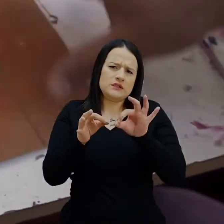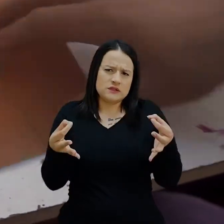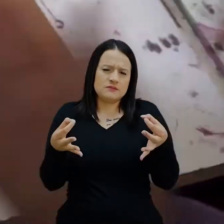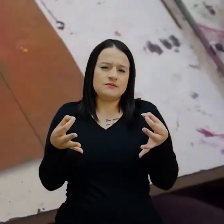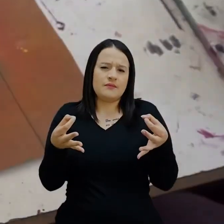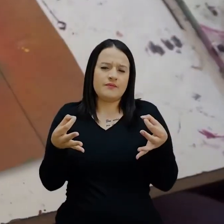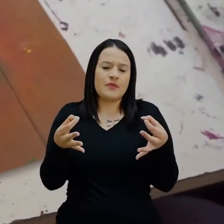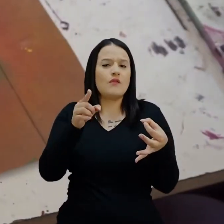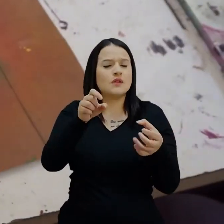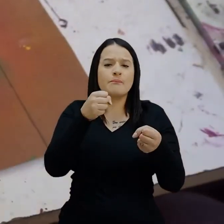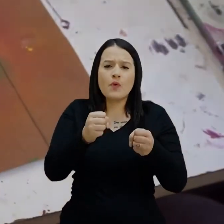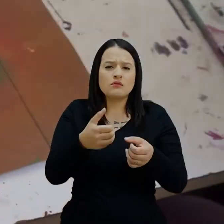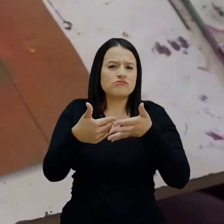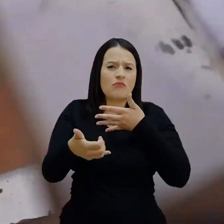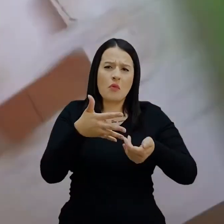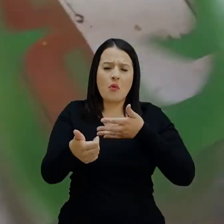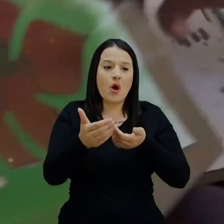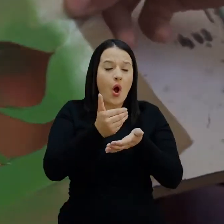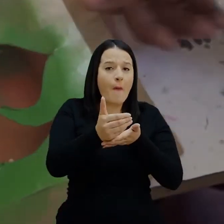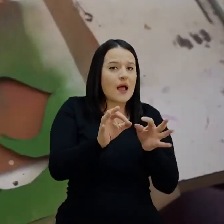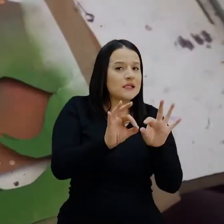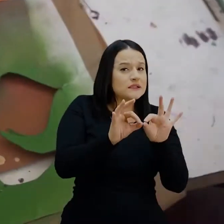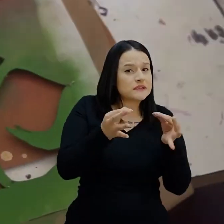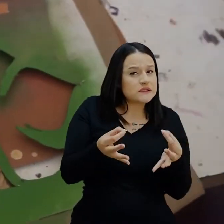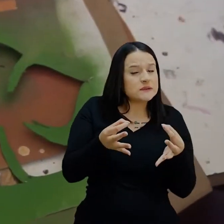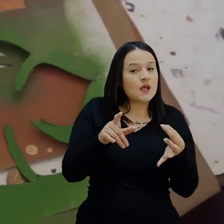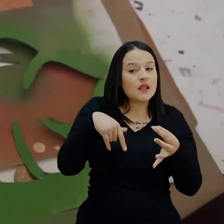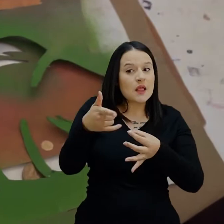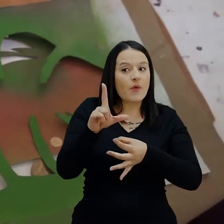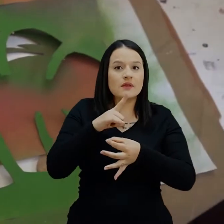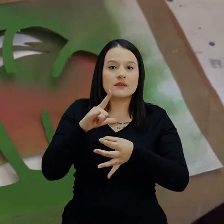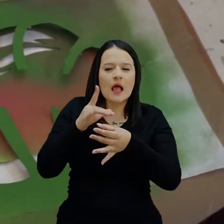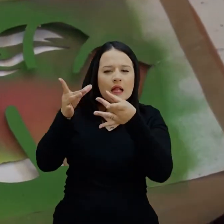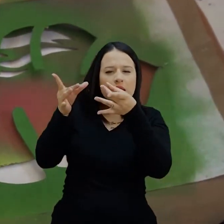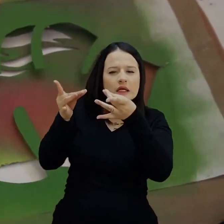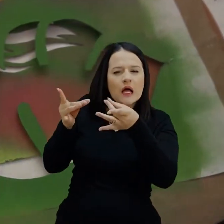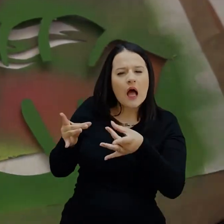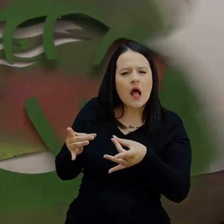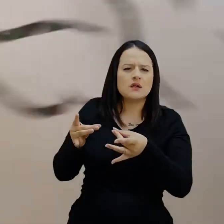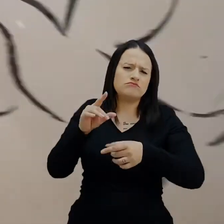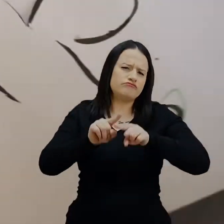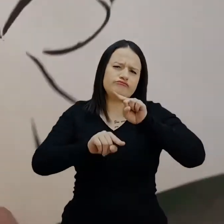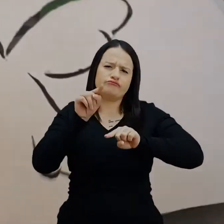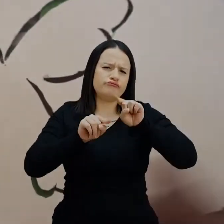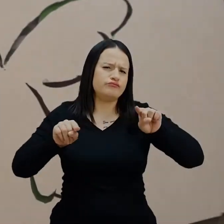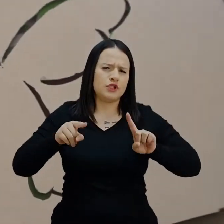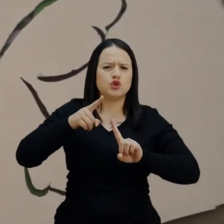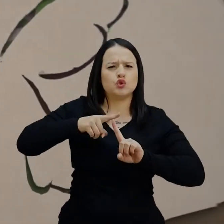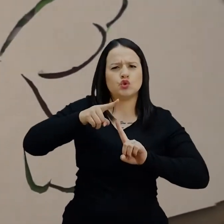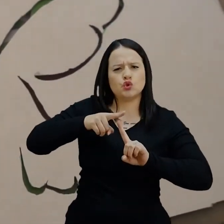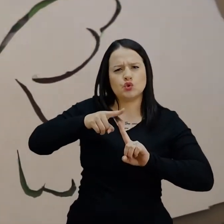de stencil, alguns mais simples. Mas stencil, você pode fazer tanto, começar por um desenho mais simples, você pode deixar um pouco